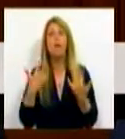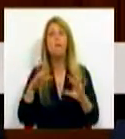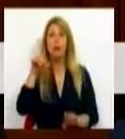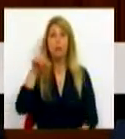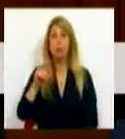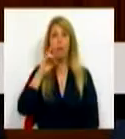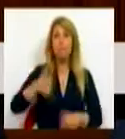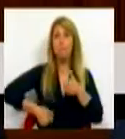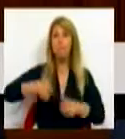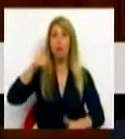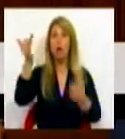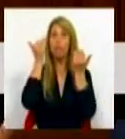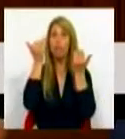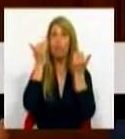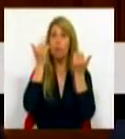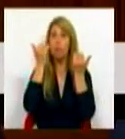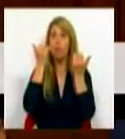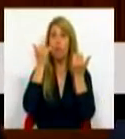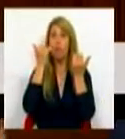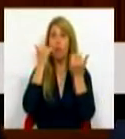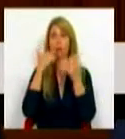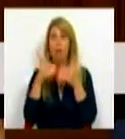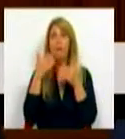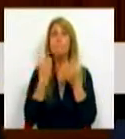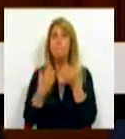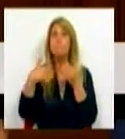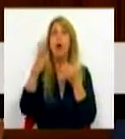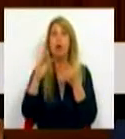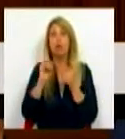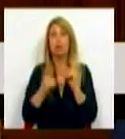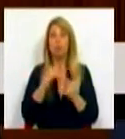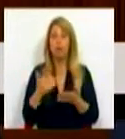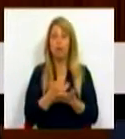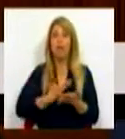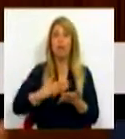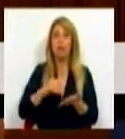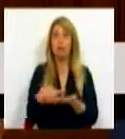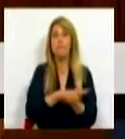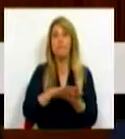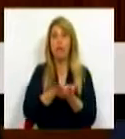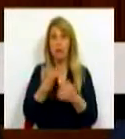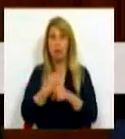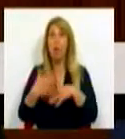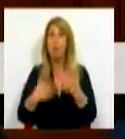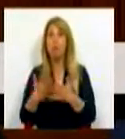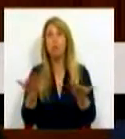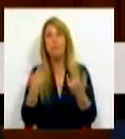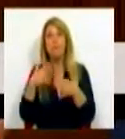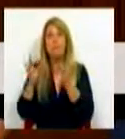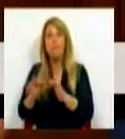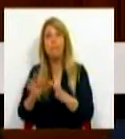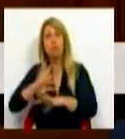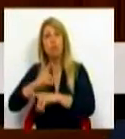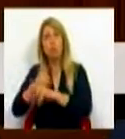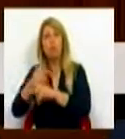informação que vai além daquilo que são os dados básicos das operações, mas que eram necessários para outro tipo de análise. Vou dar